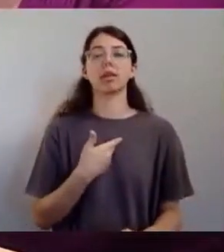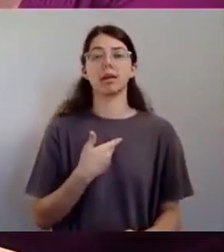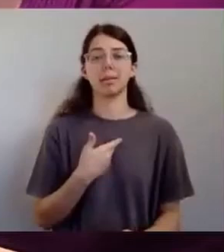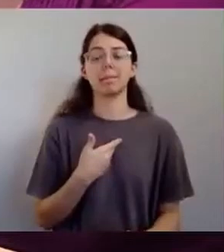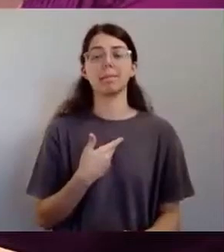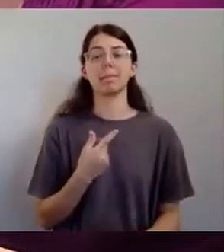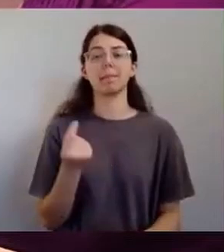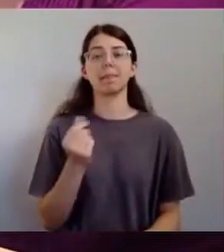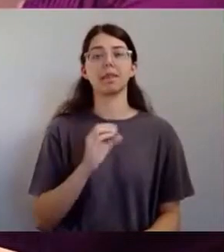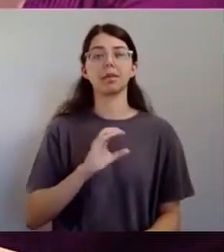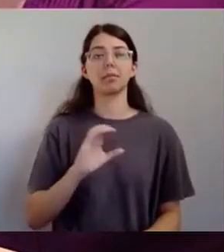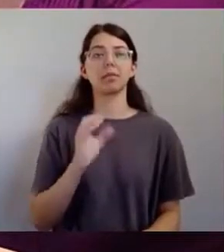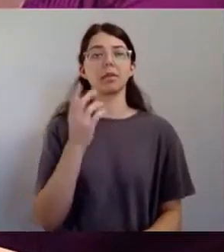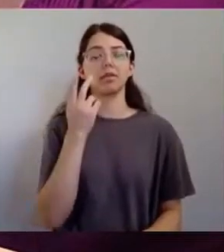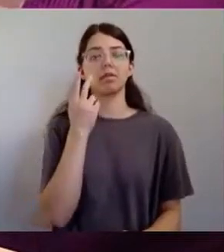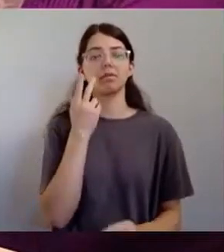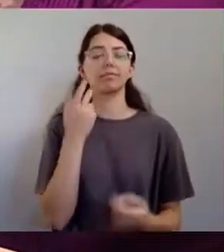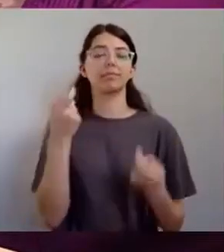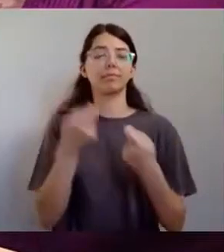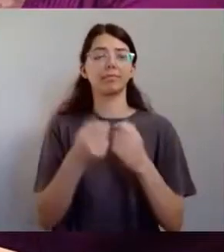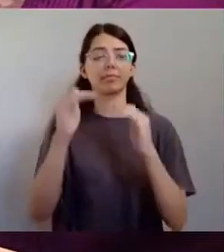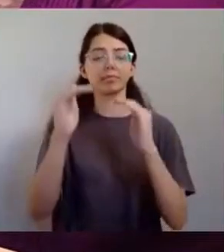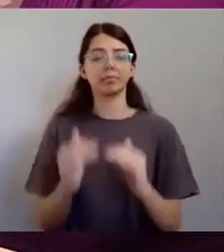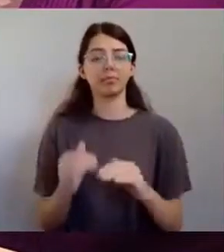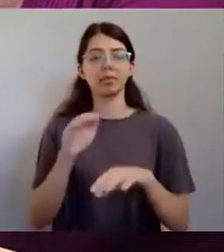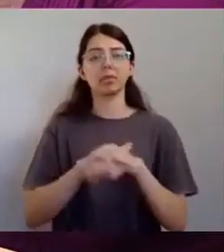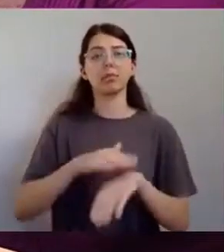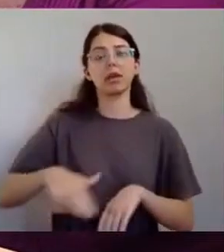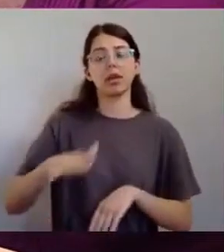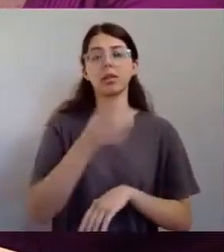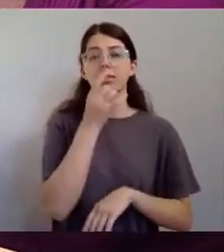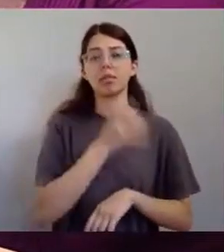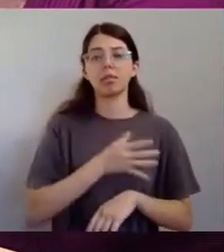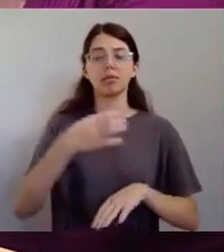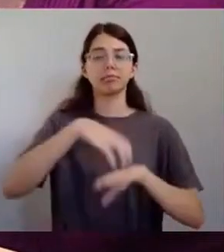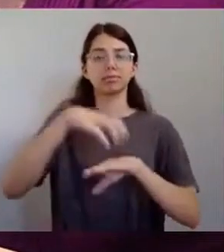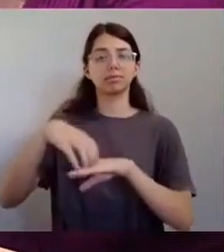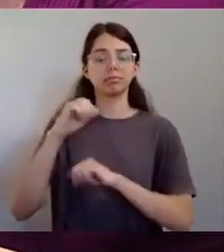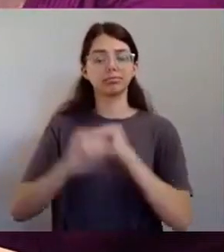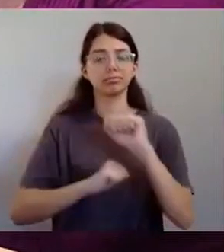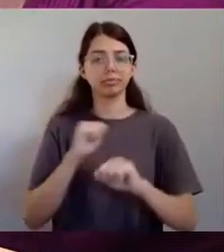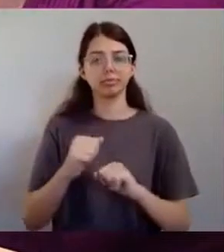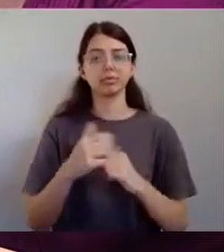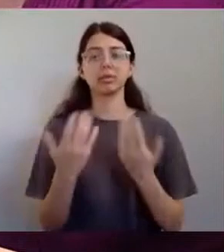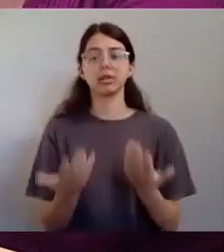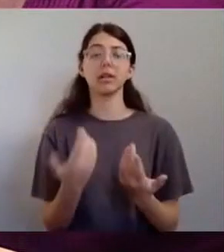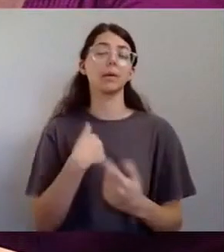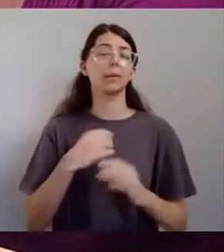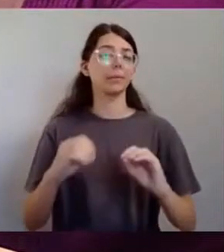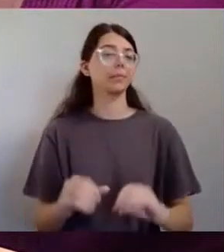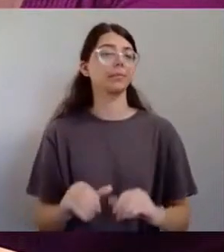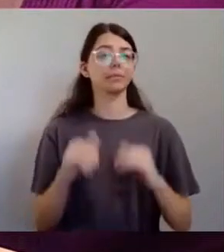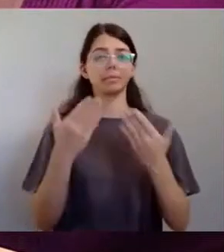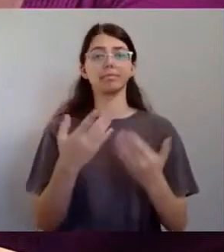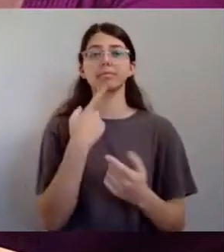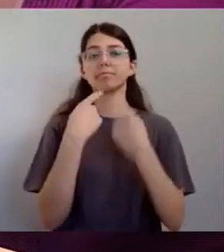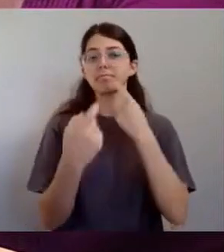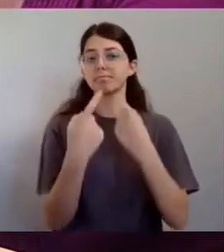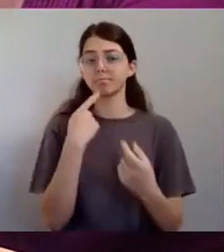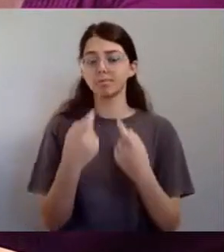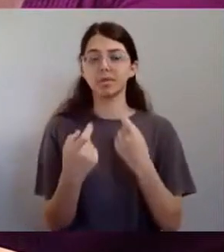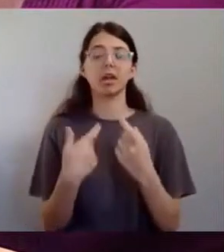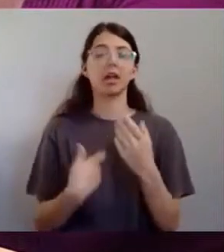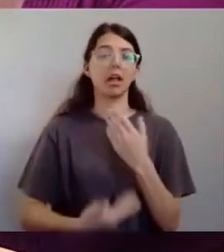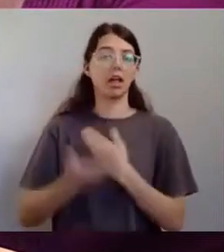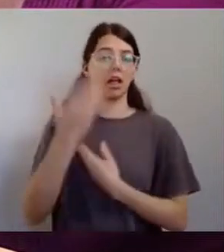devida correspondente à não apresentação então da área de cedências de equipamentos. E assim eu começo por desde já colocar as questões que já foram inclusive